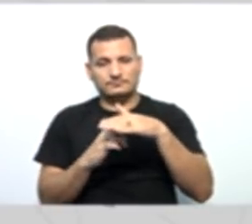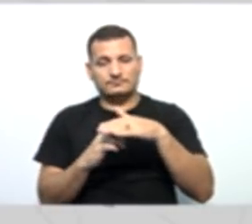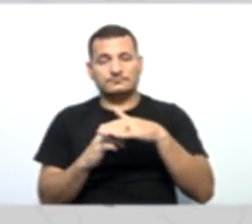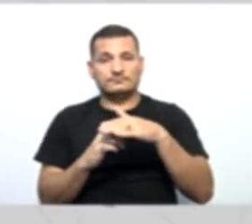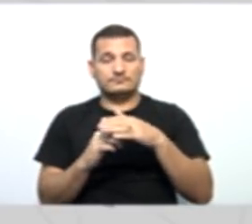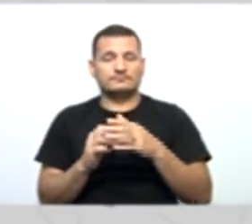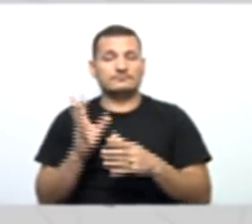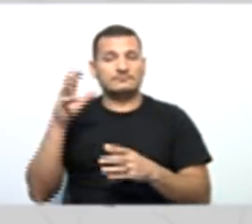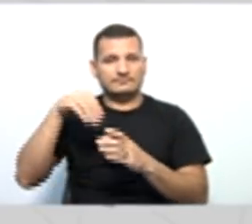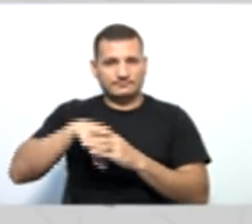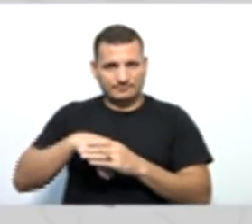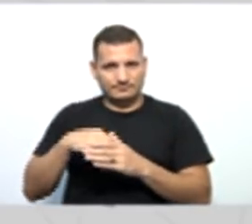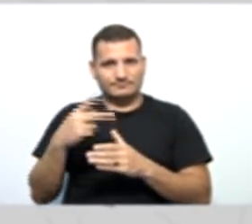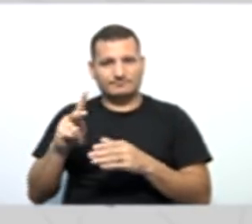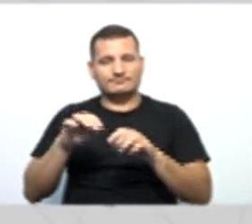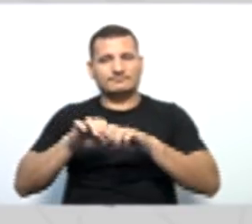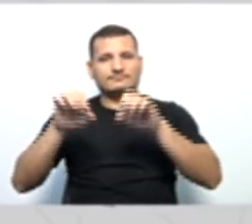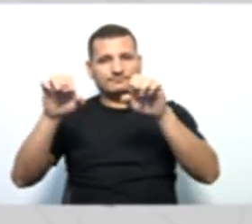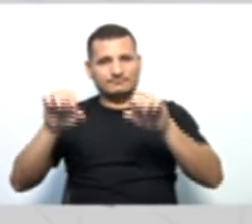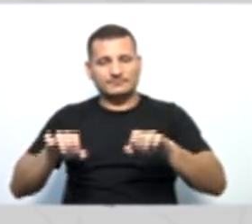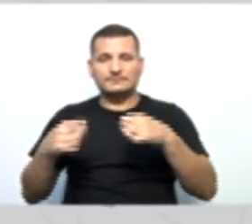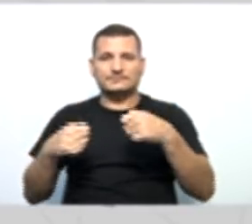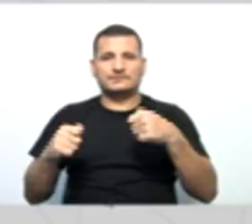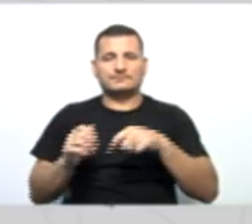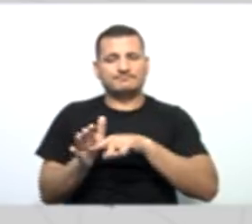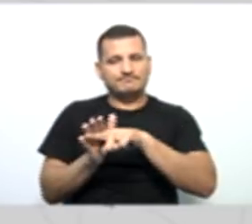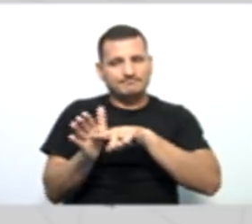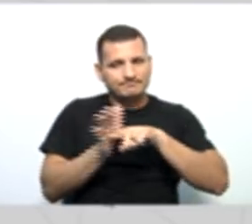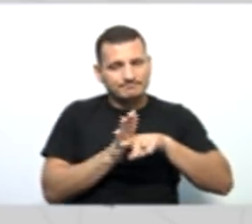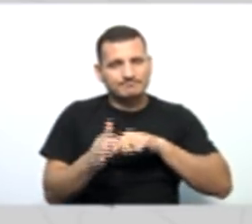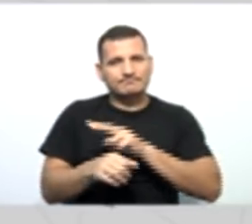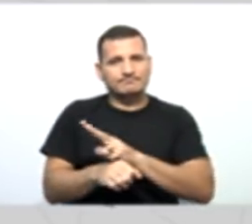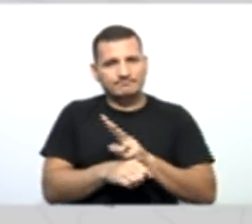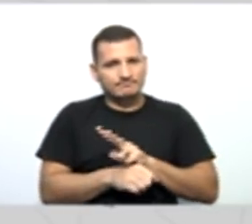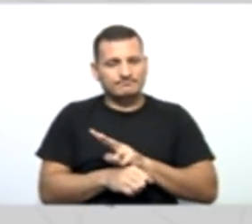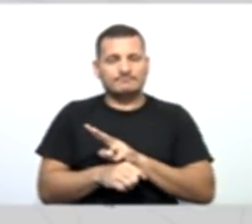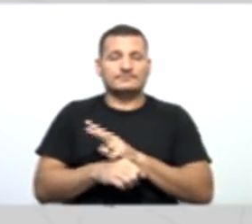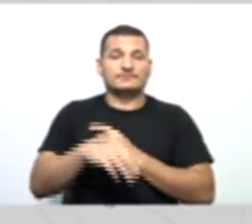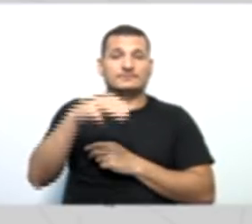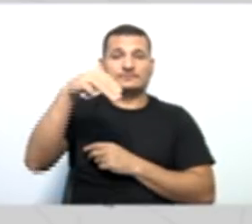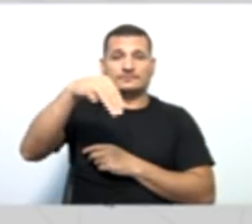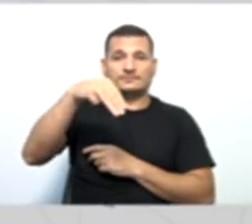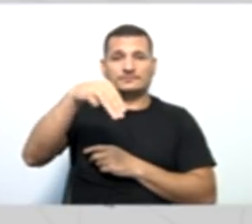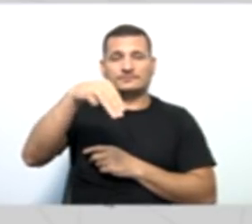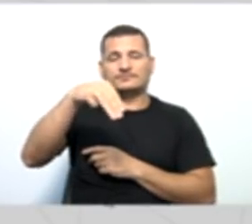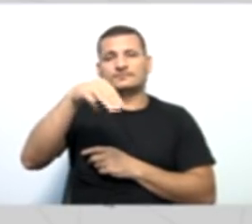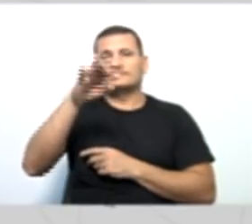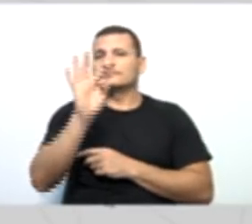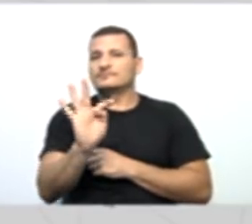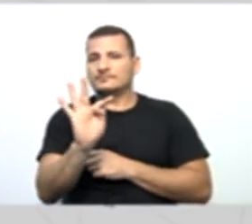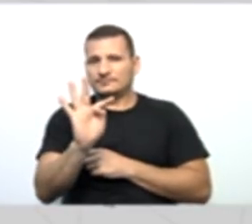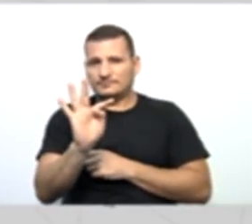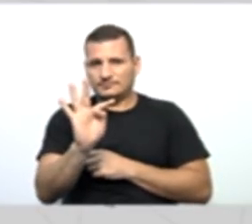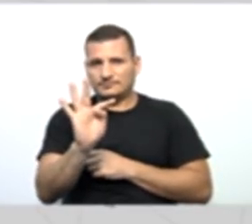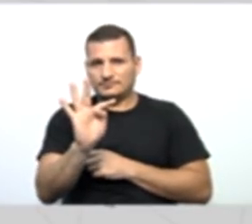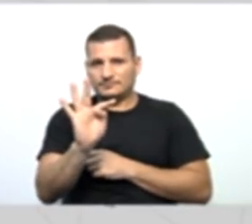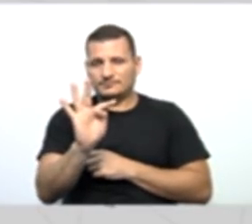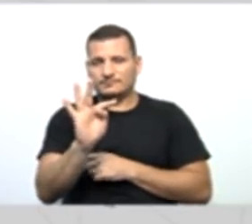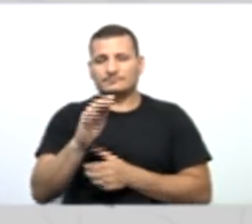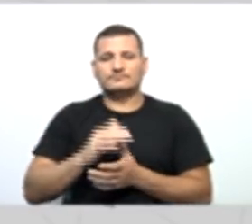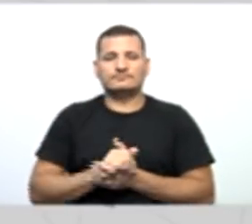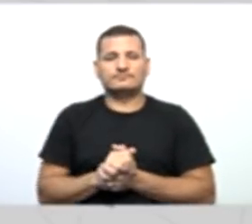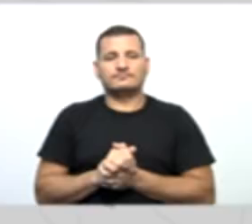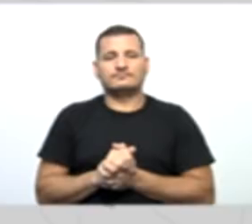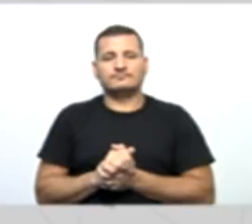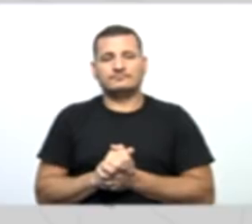suas instalações à inspeção prévia do Ministério do Trabalho e Emprego, ok? Antes de iniciar suas atividades. Então, isso